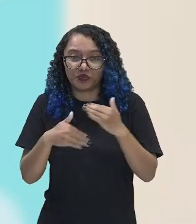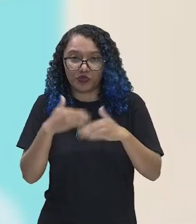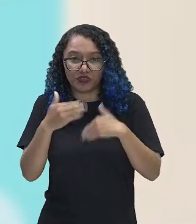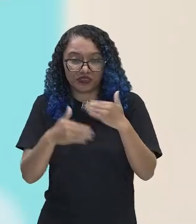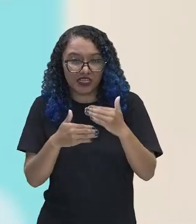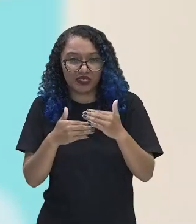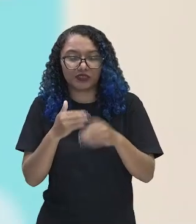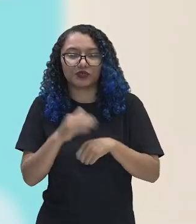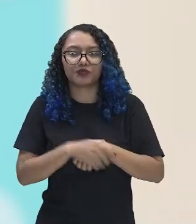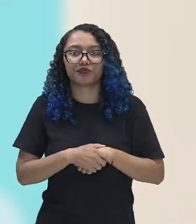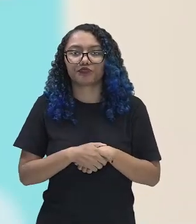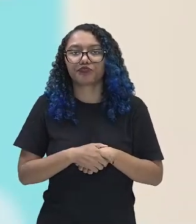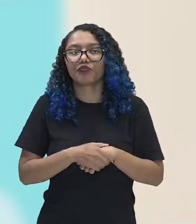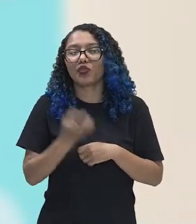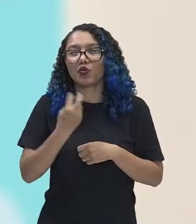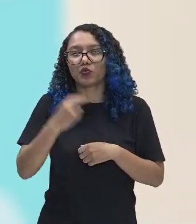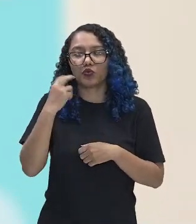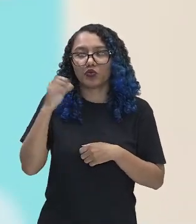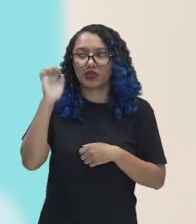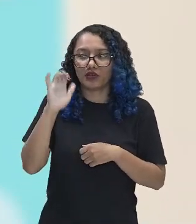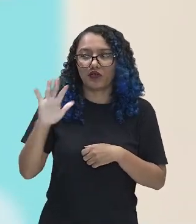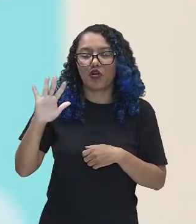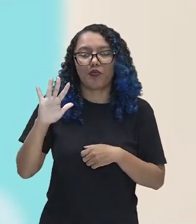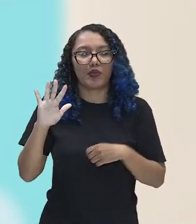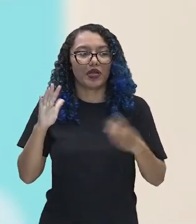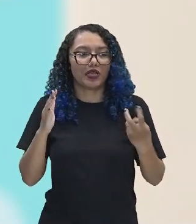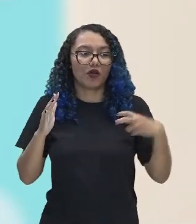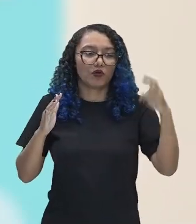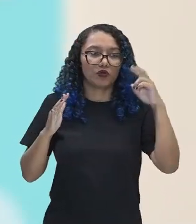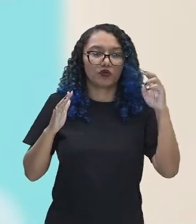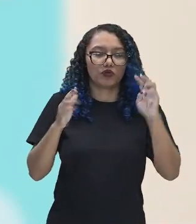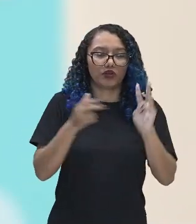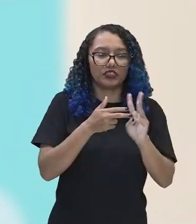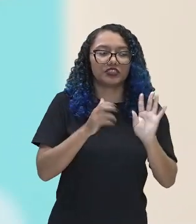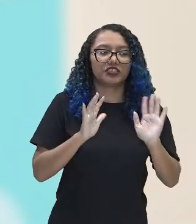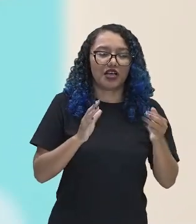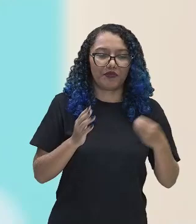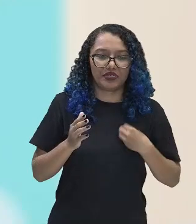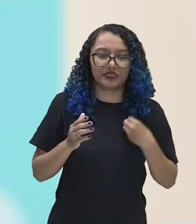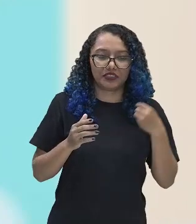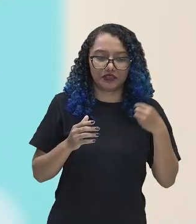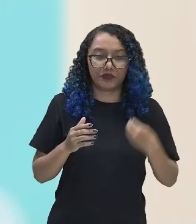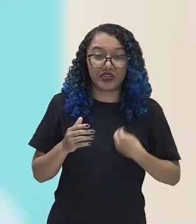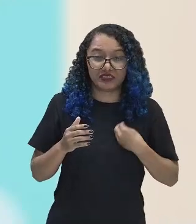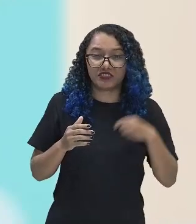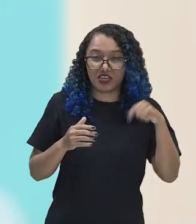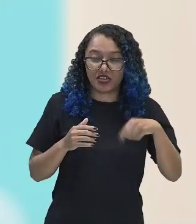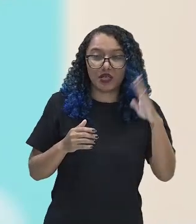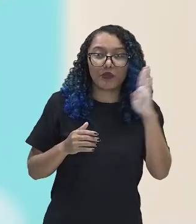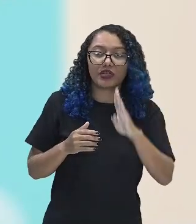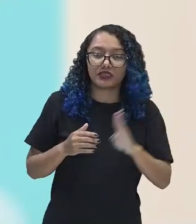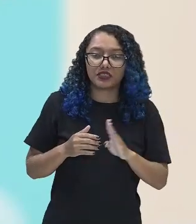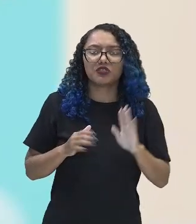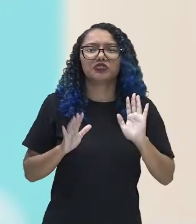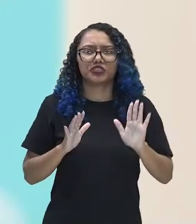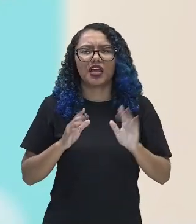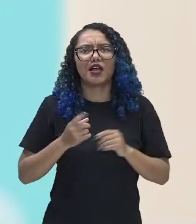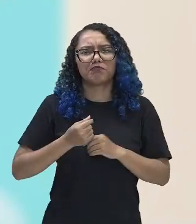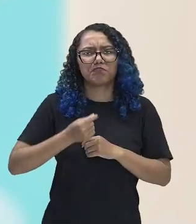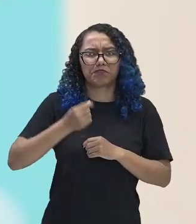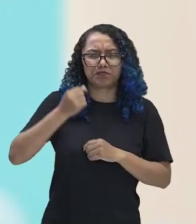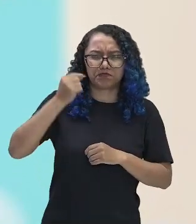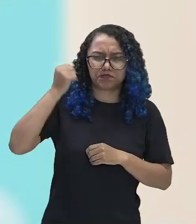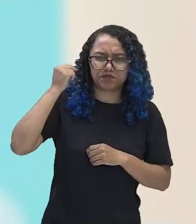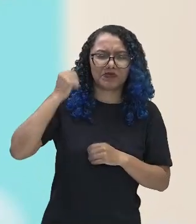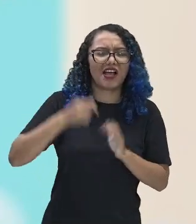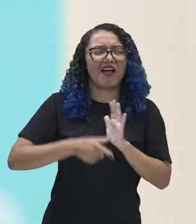dos europeus e a cultura indígena, que já estava presente aqui, gente, na verdade os indígenas já estavam presentes até mesmo antes